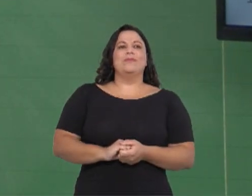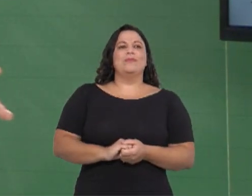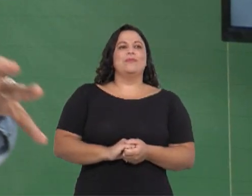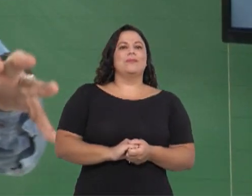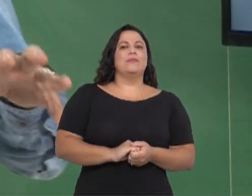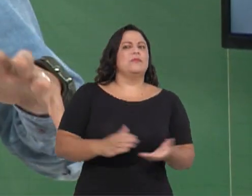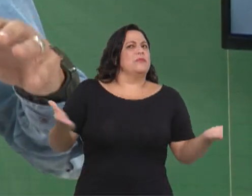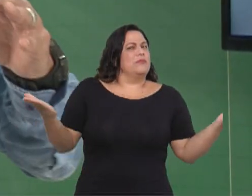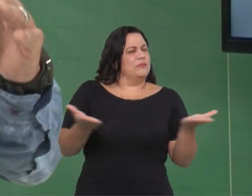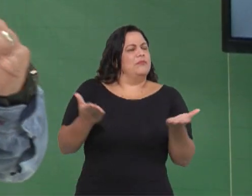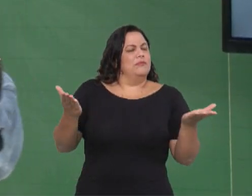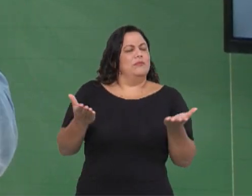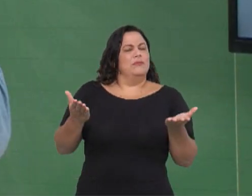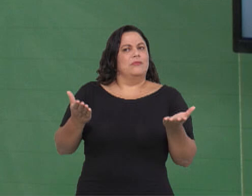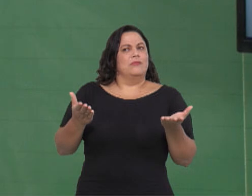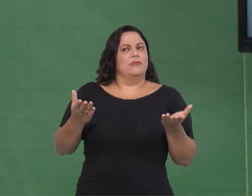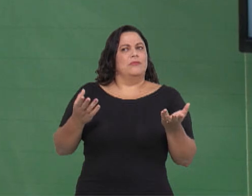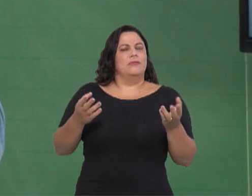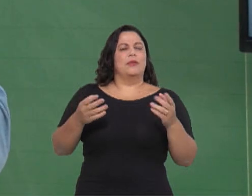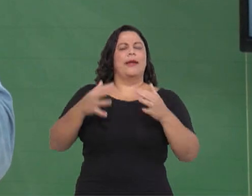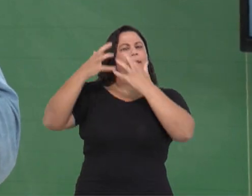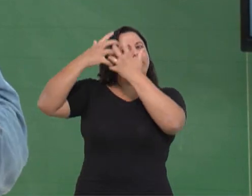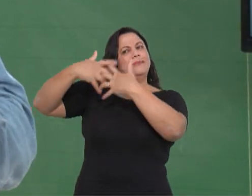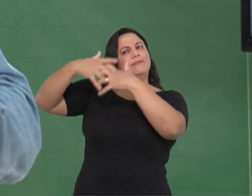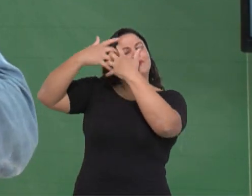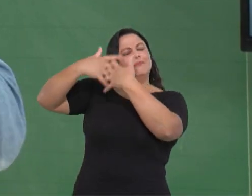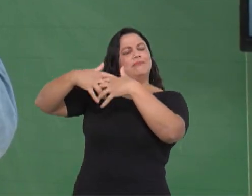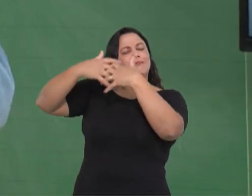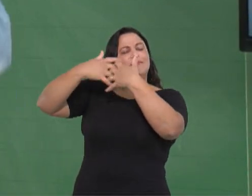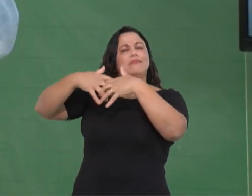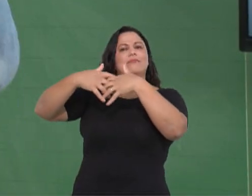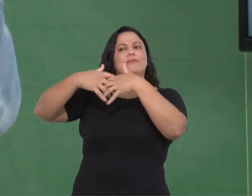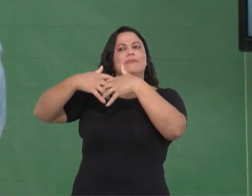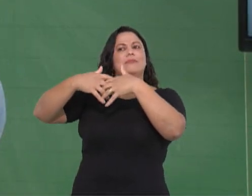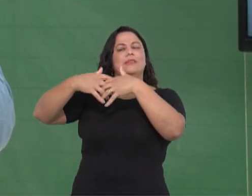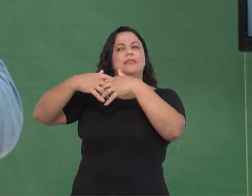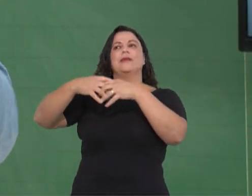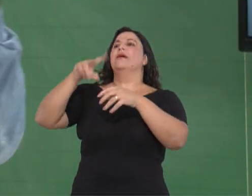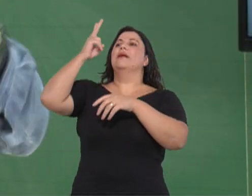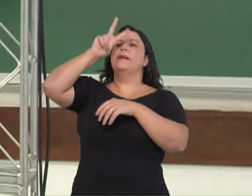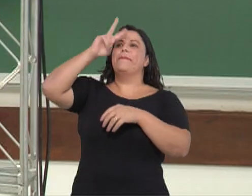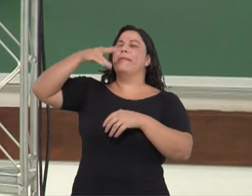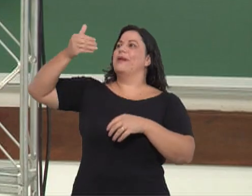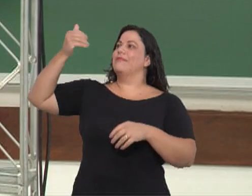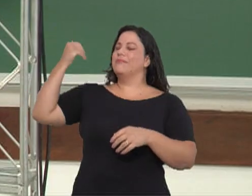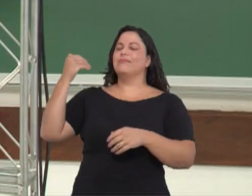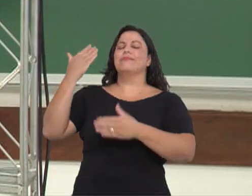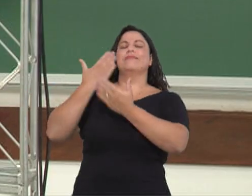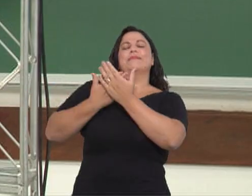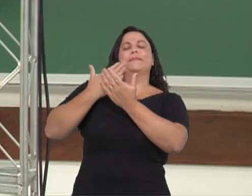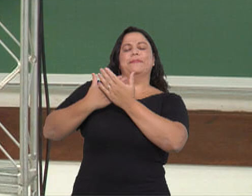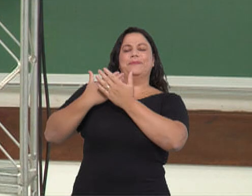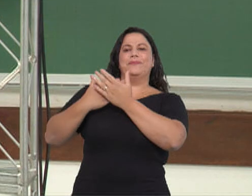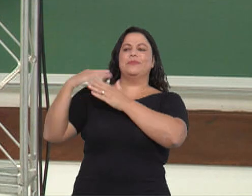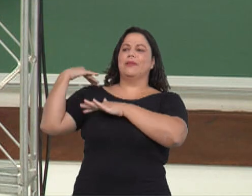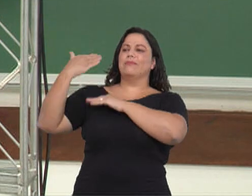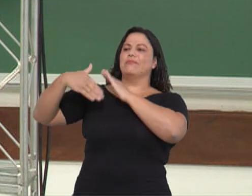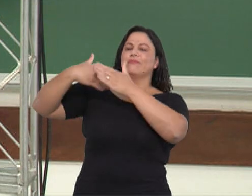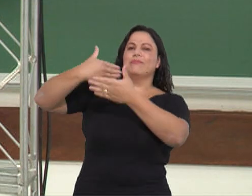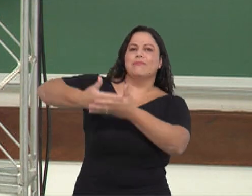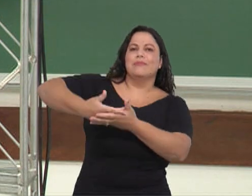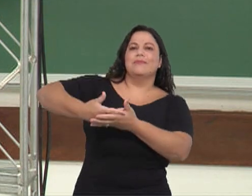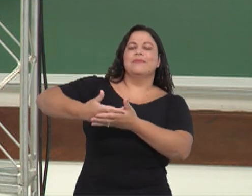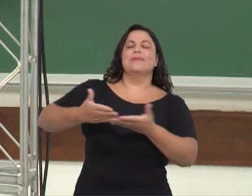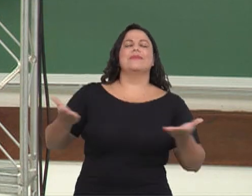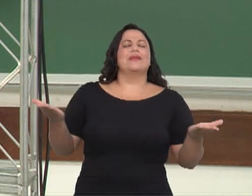quero que vocês façam uma reflexão comigo, retomando aquilo que vocês vêm aprendendo nas outras